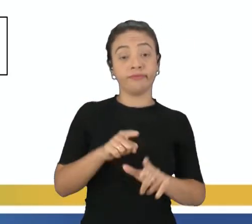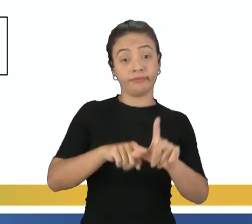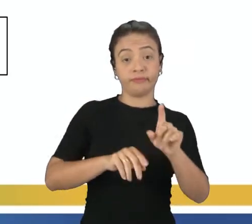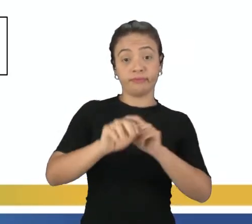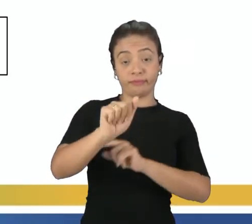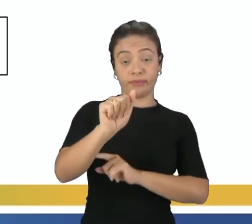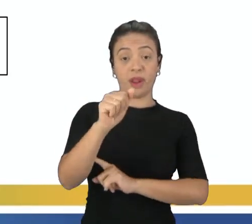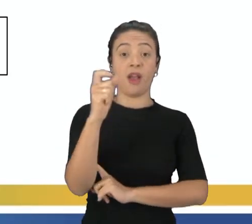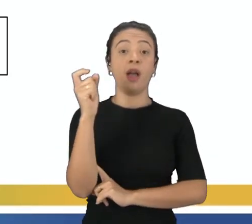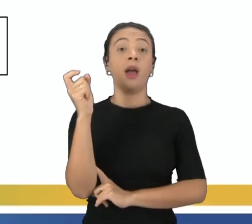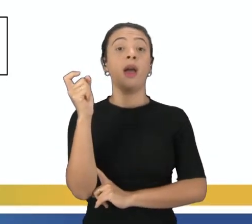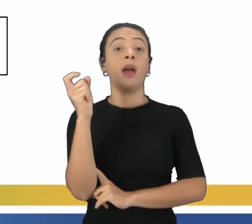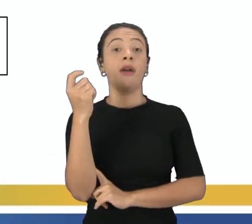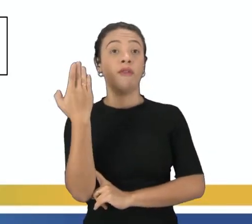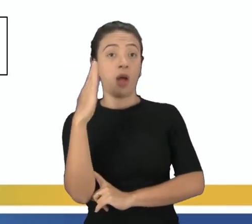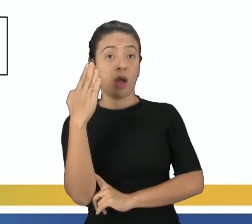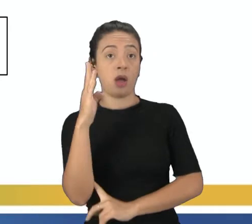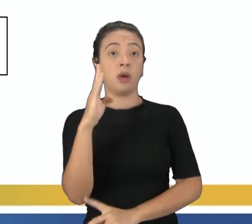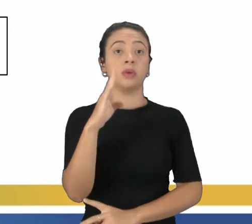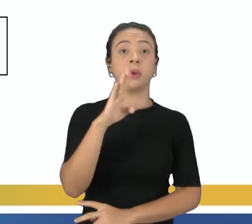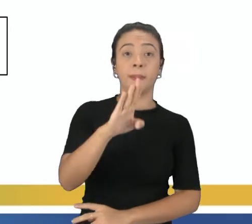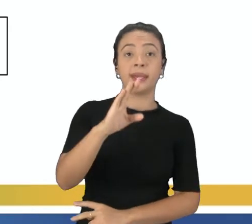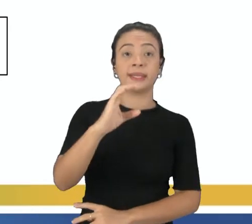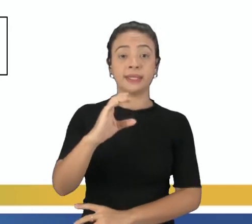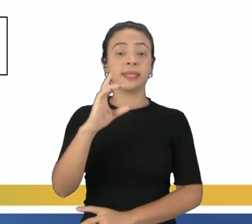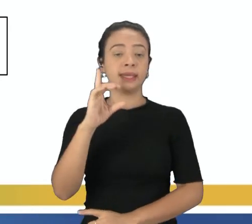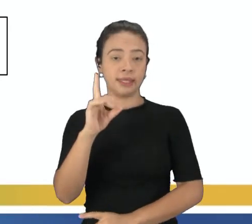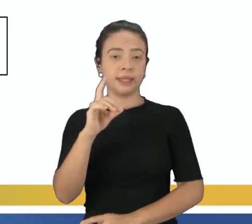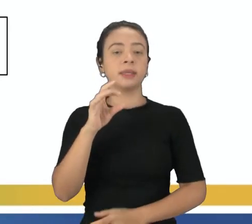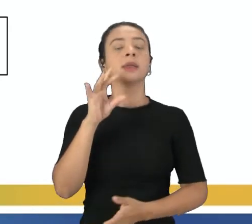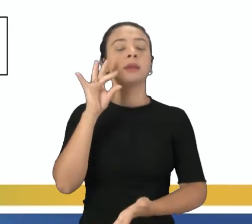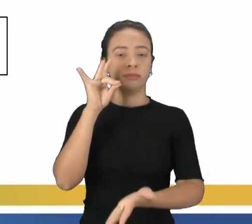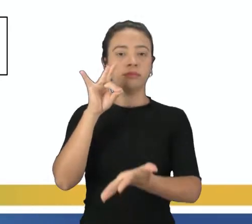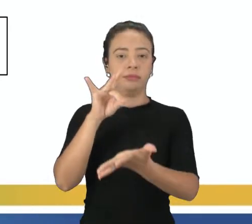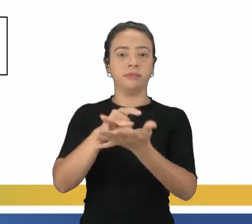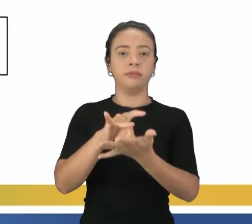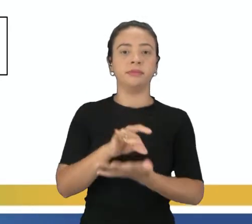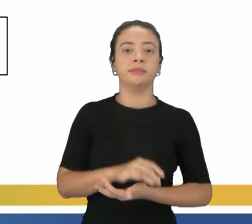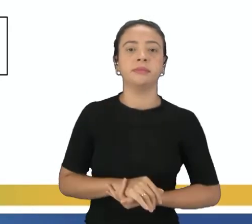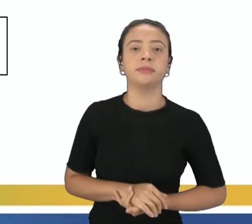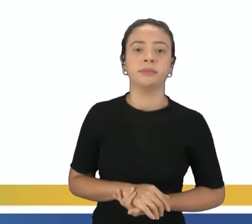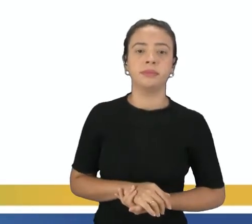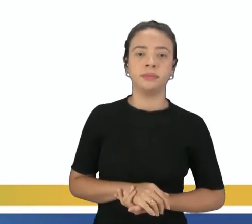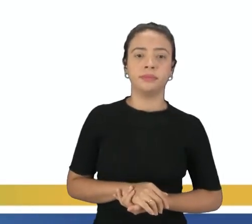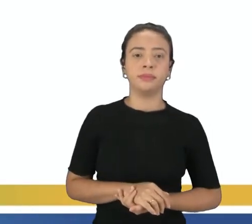letra A seria falso e as 3 outras seriam verdadeiras, certinho?